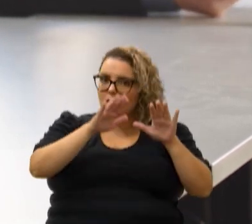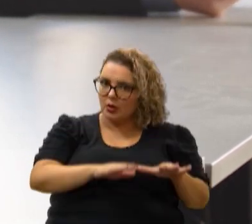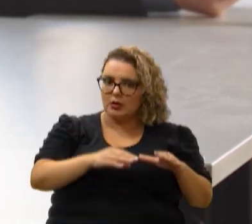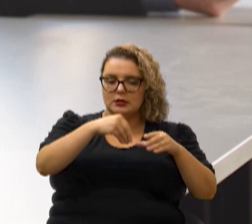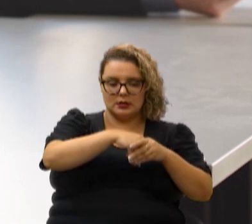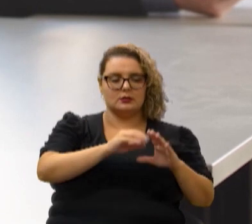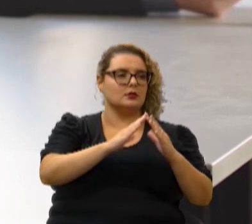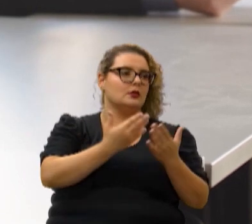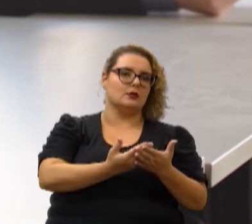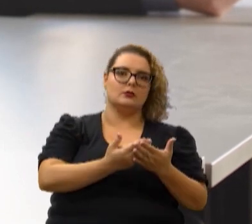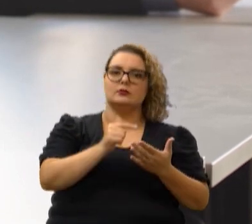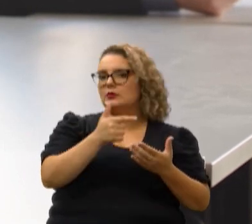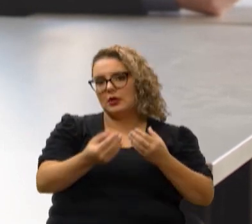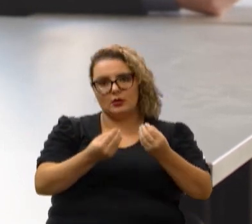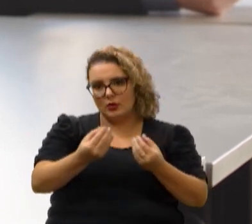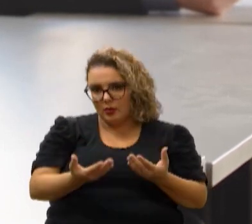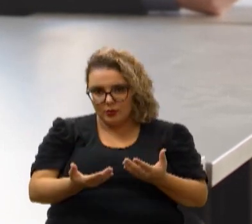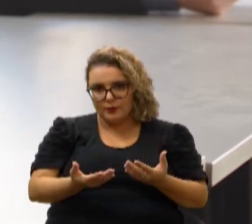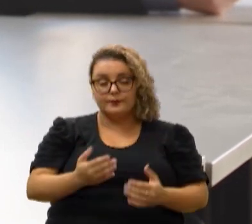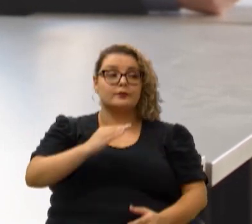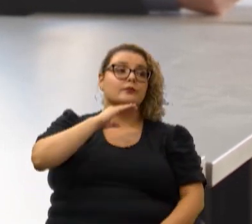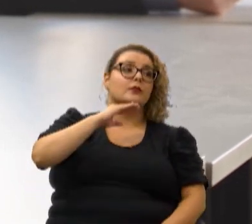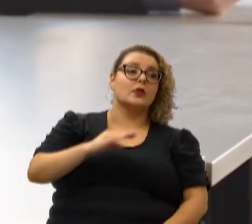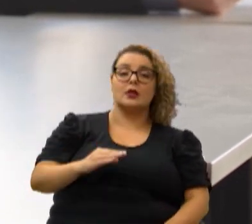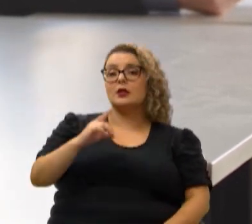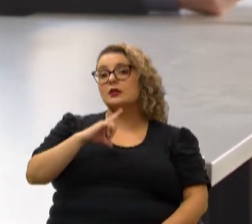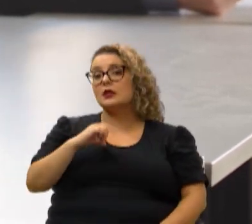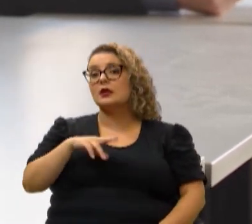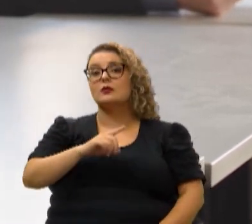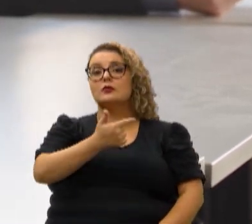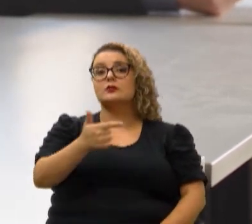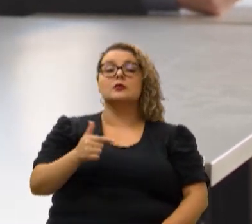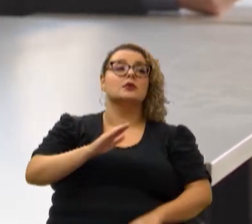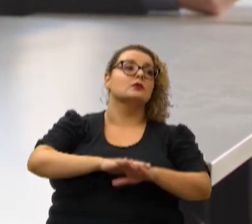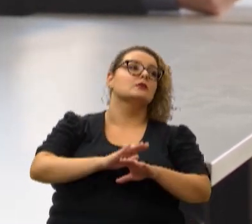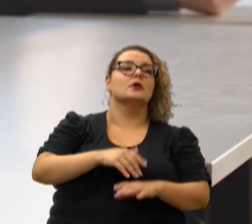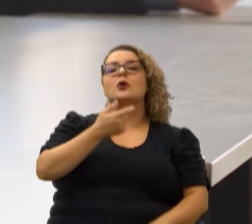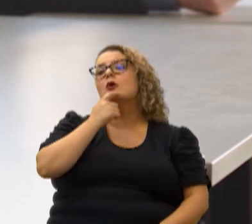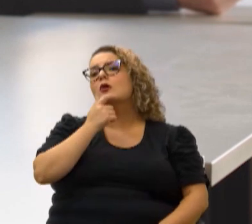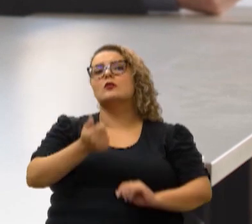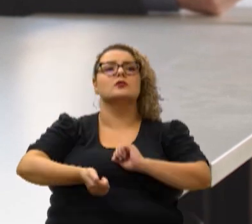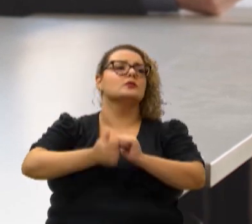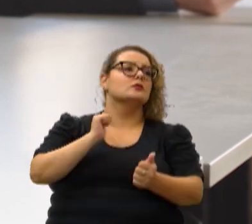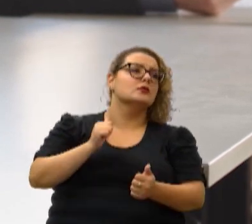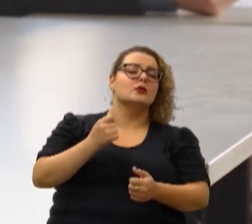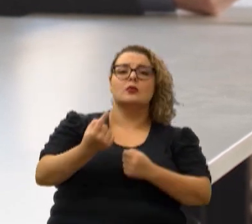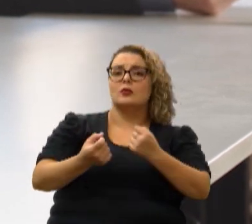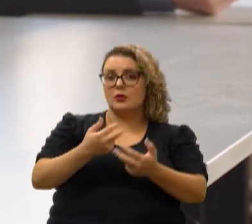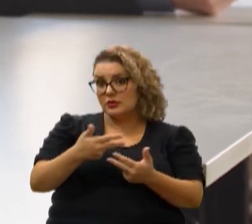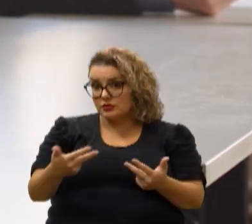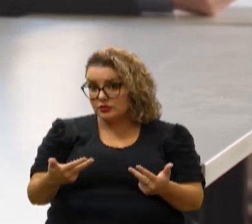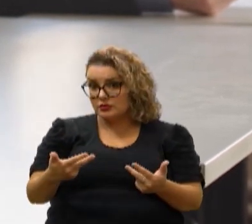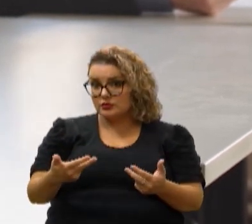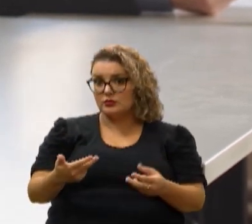na escola, ele é imutável. À tarde, eu tenho ou não tenho alguma atividade? Inglês, futebol, algo do